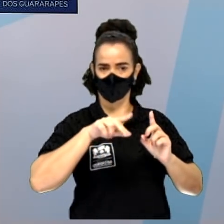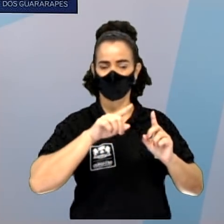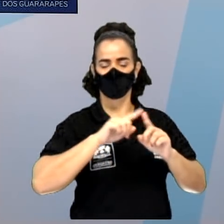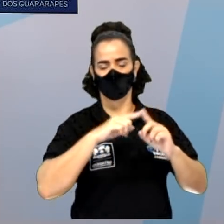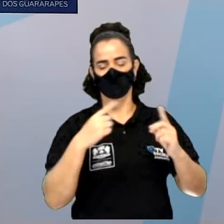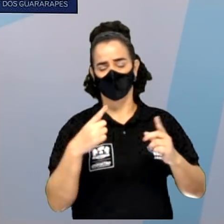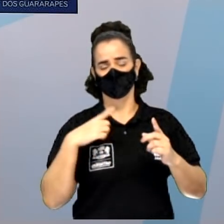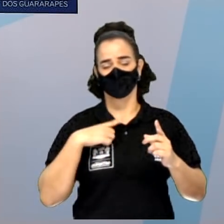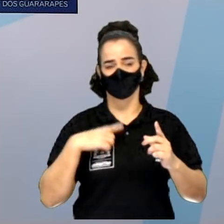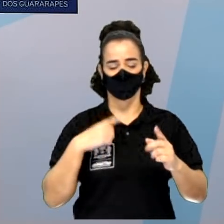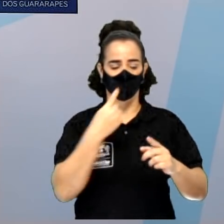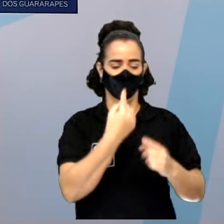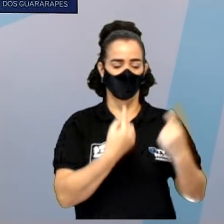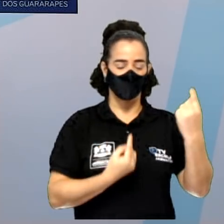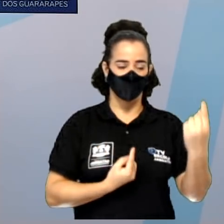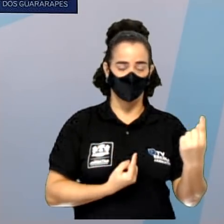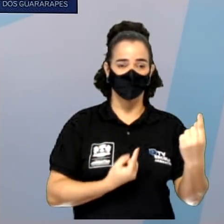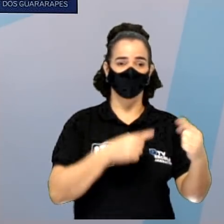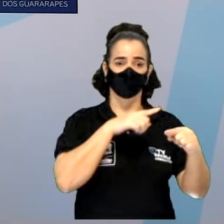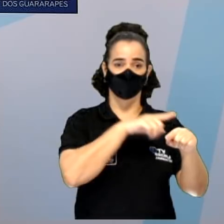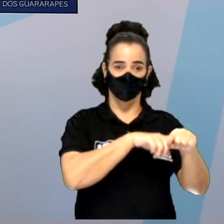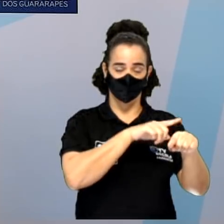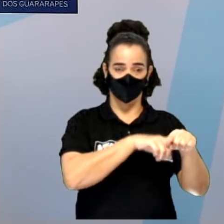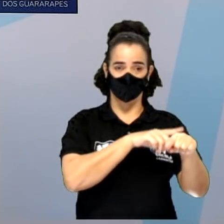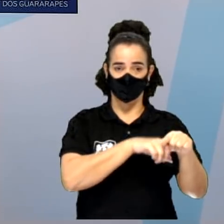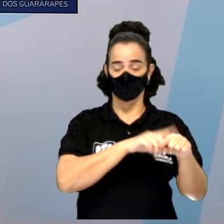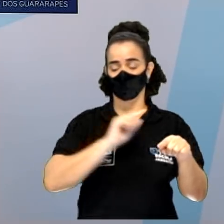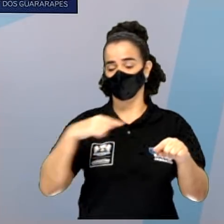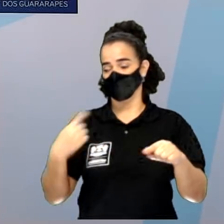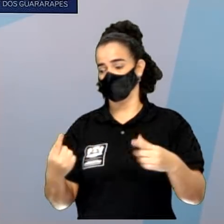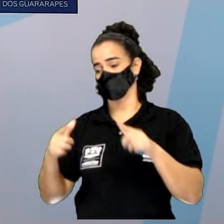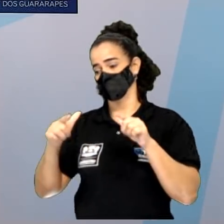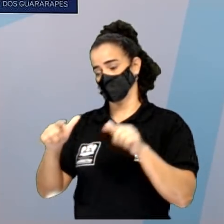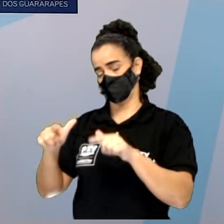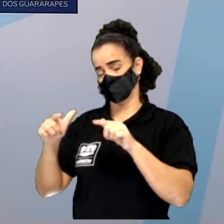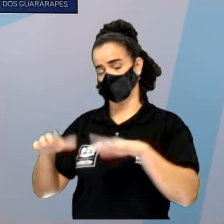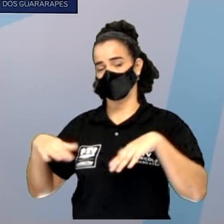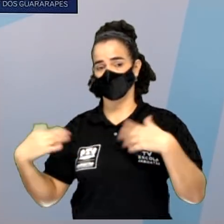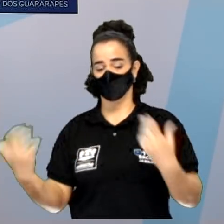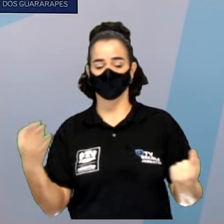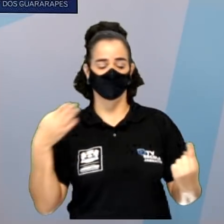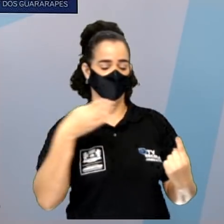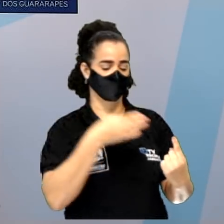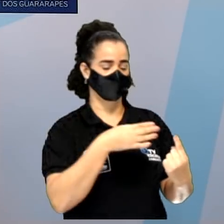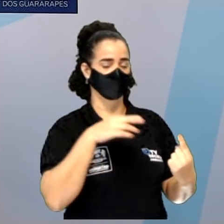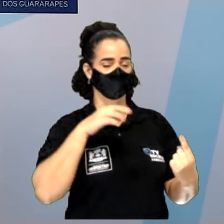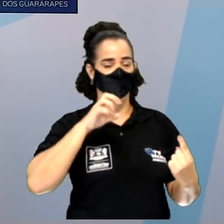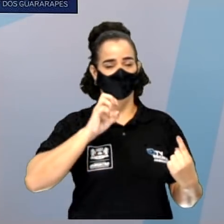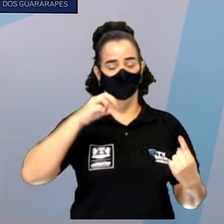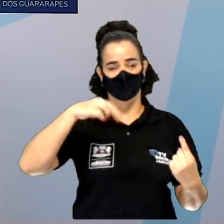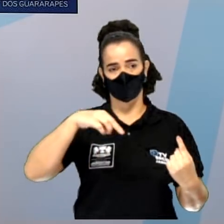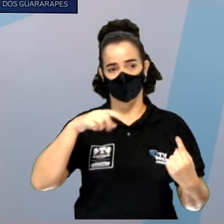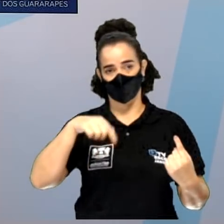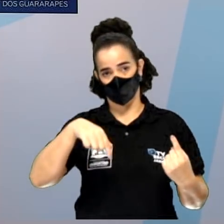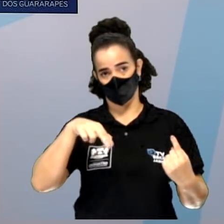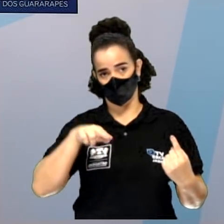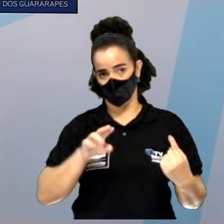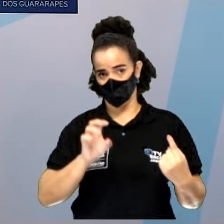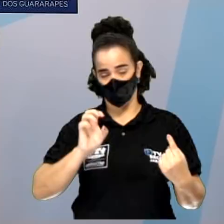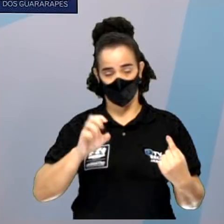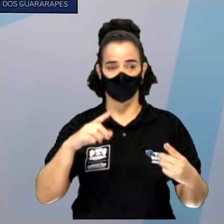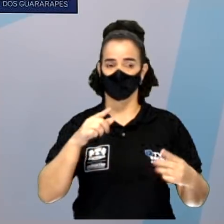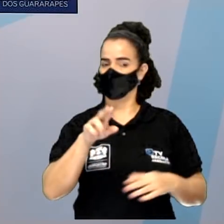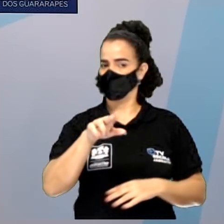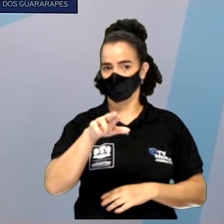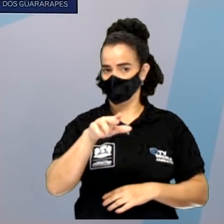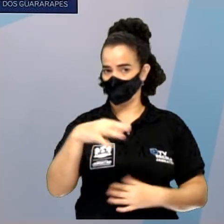de lugar e outro momento falando de tempo, né? Então, as referências, né, desse em que não são equivalentes semanticamente, ou seja,